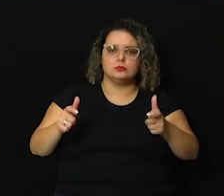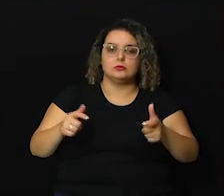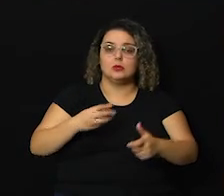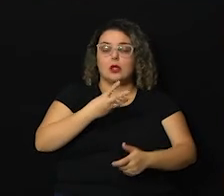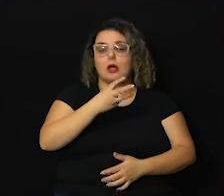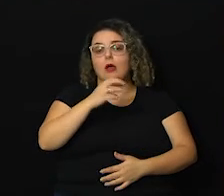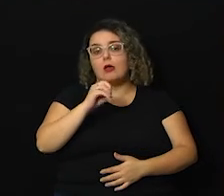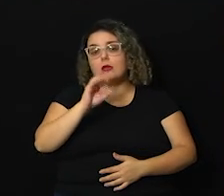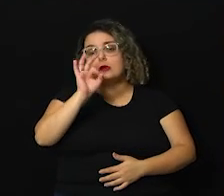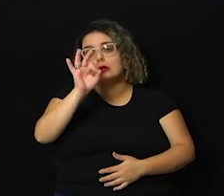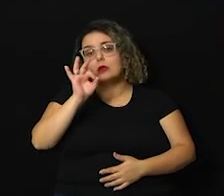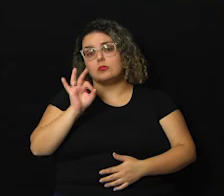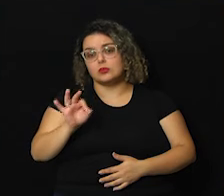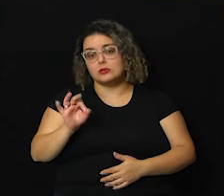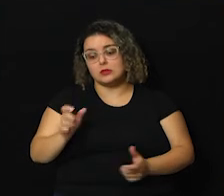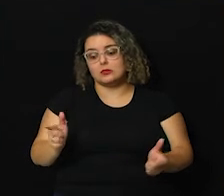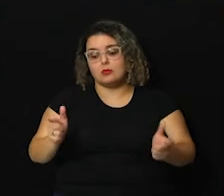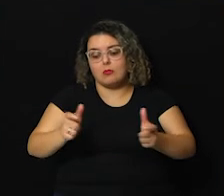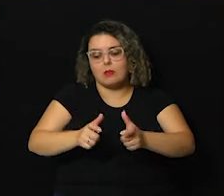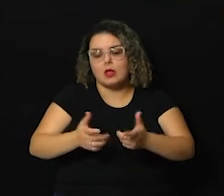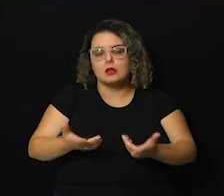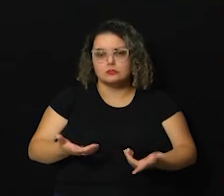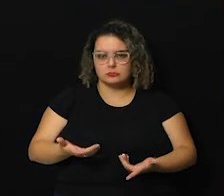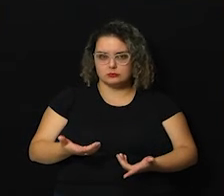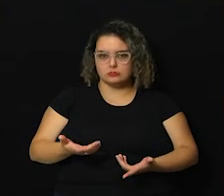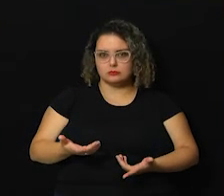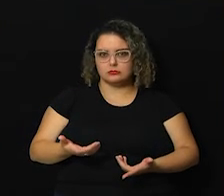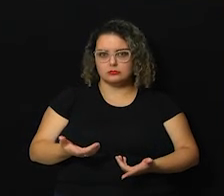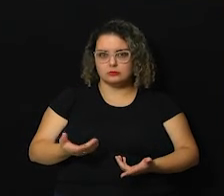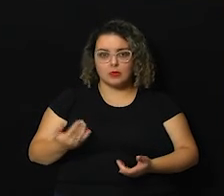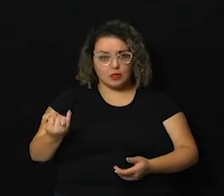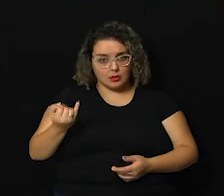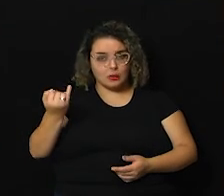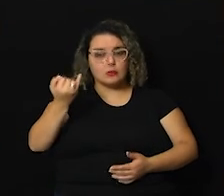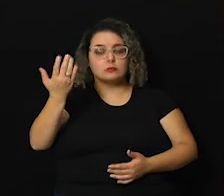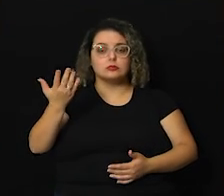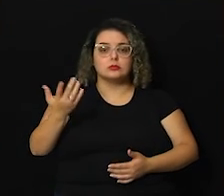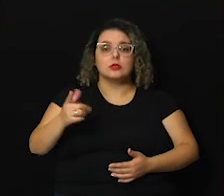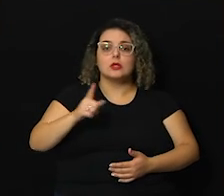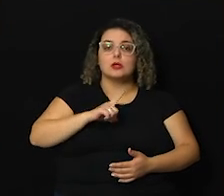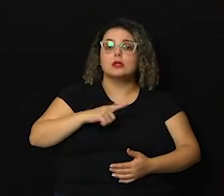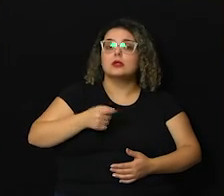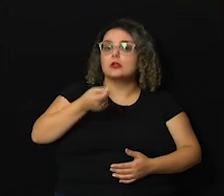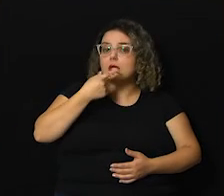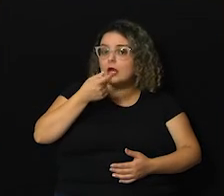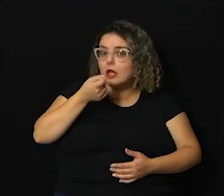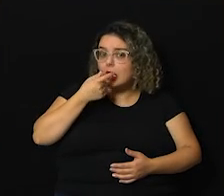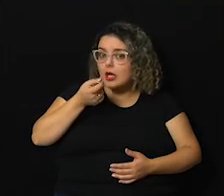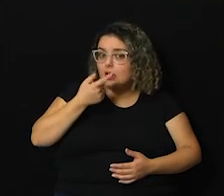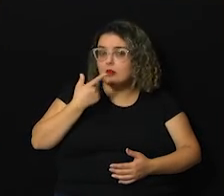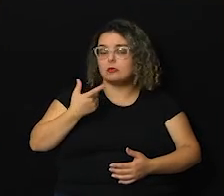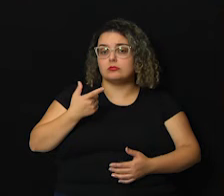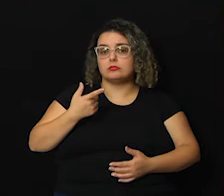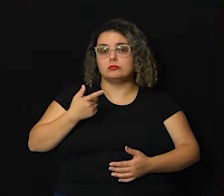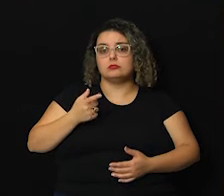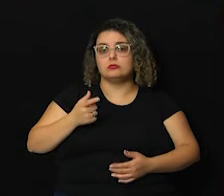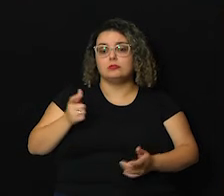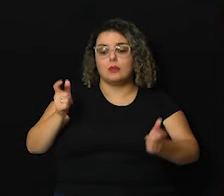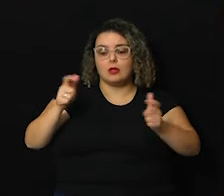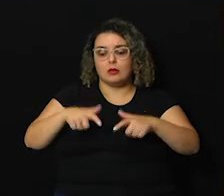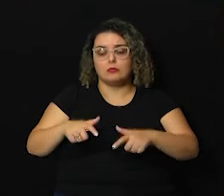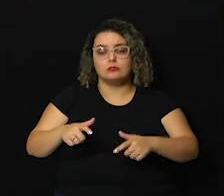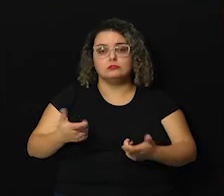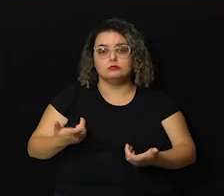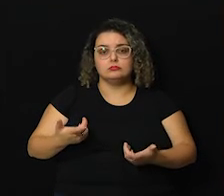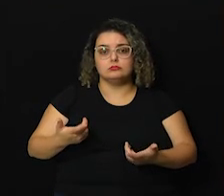de 30%. Ou seja, não é desprezível, tem remédios que a gente toma que são menos capazes